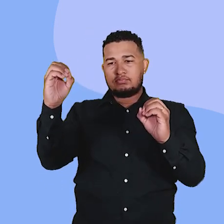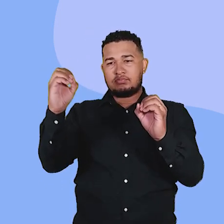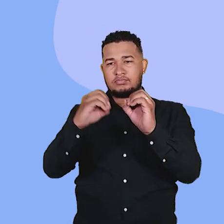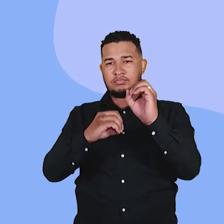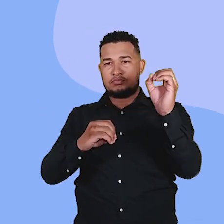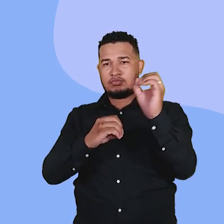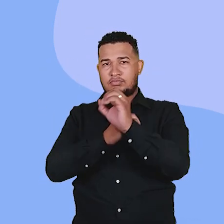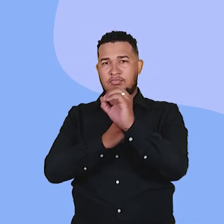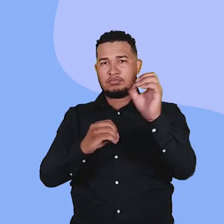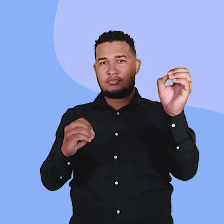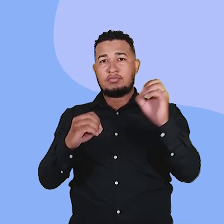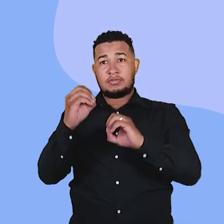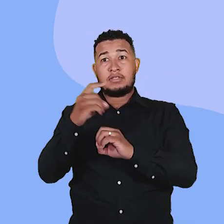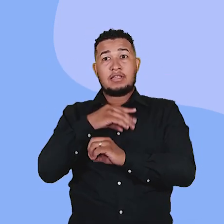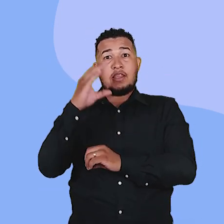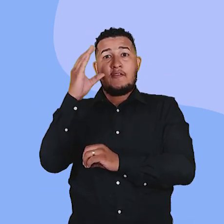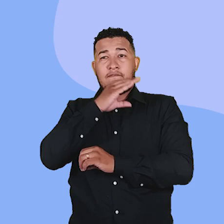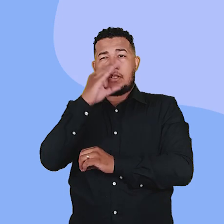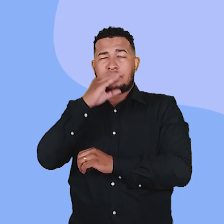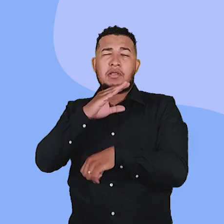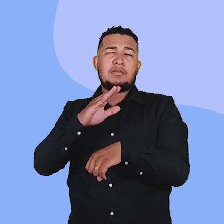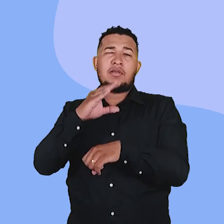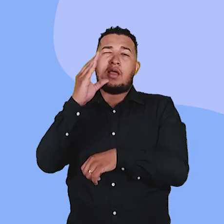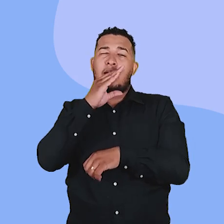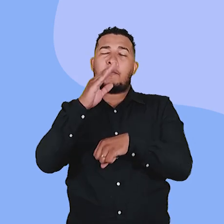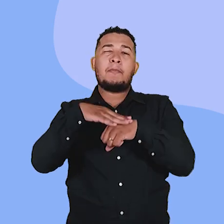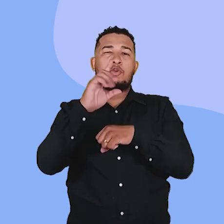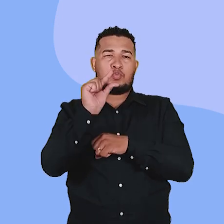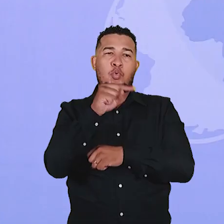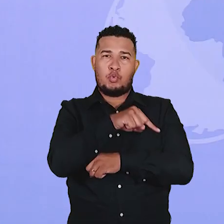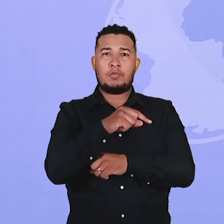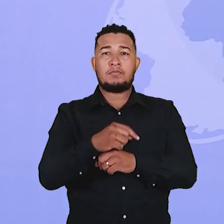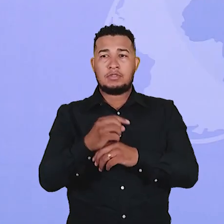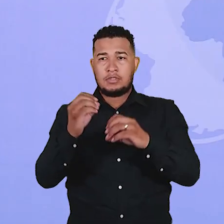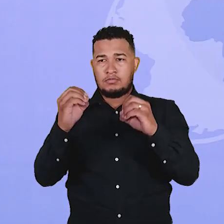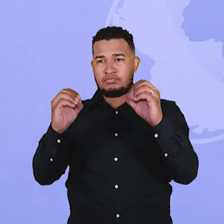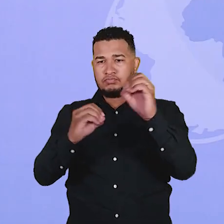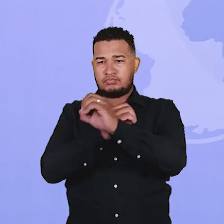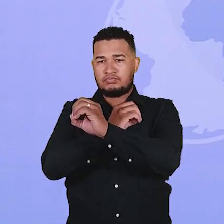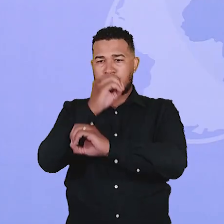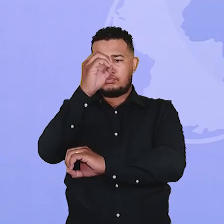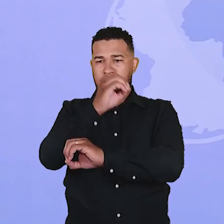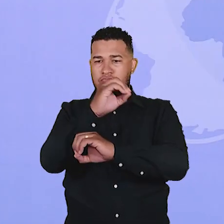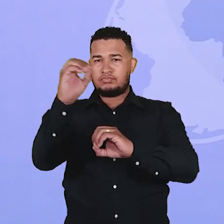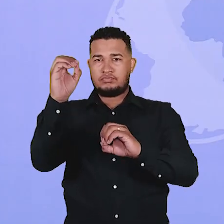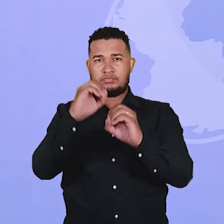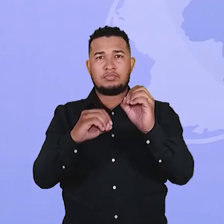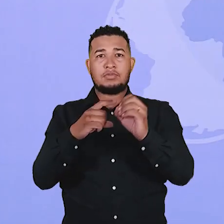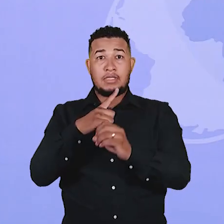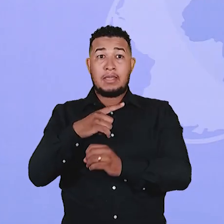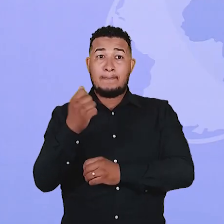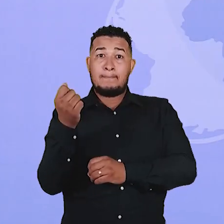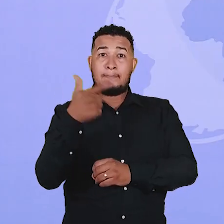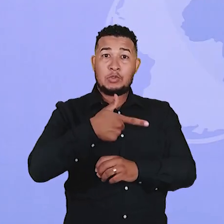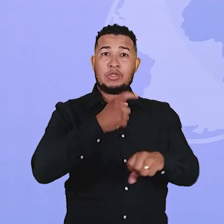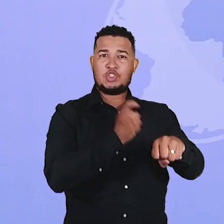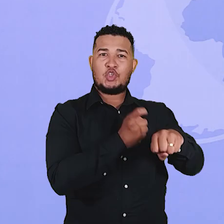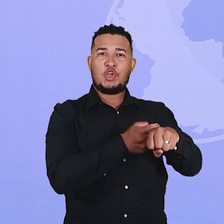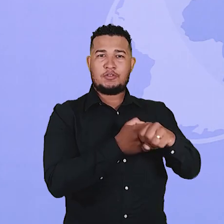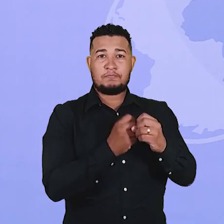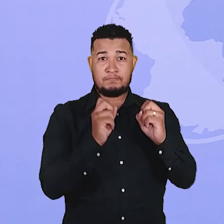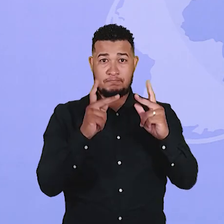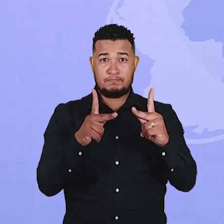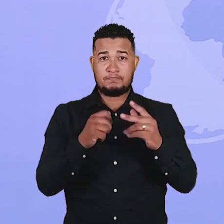das outras e elas possuem velocidades um pouco maiores. A agitação delas é um pouco maior do que no estado